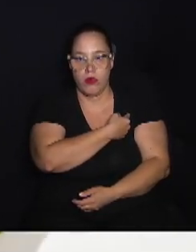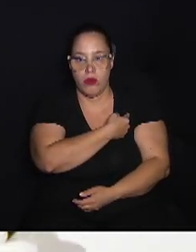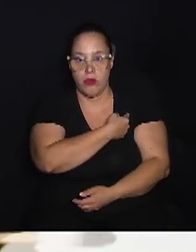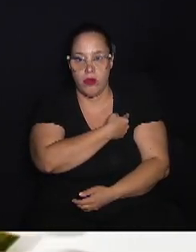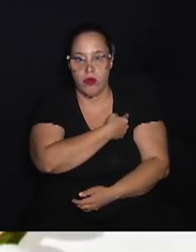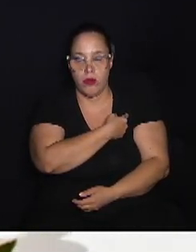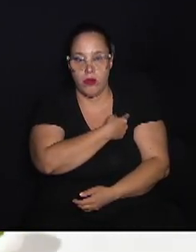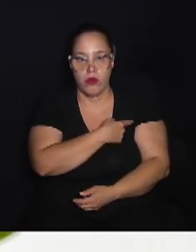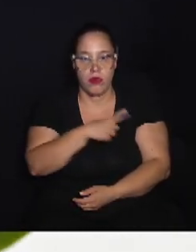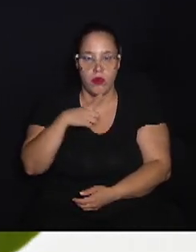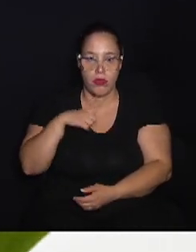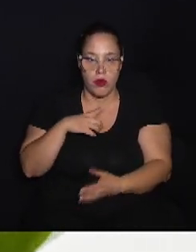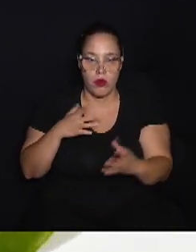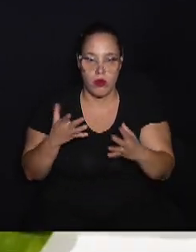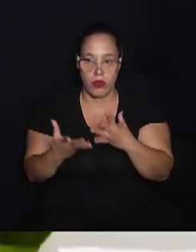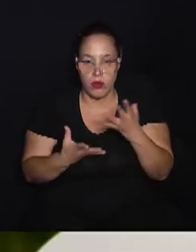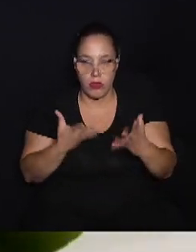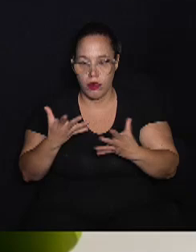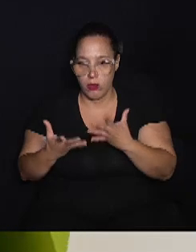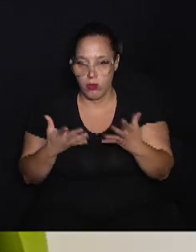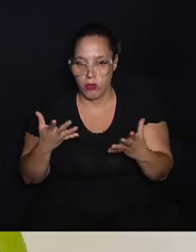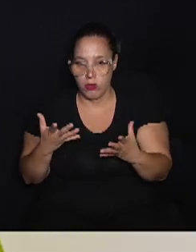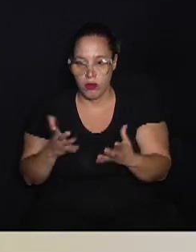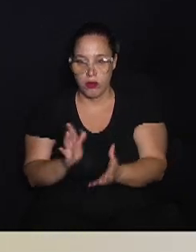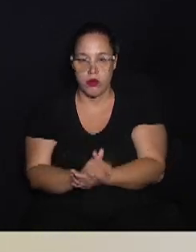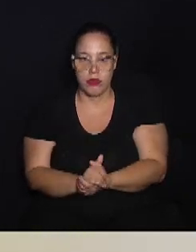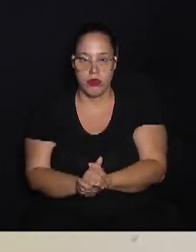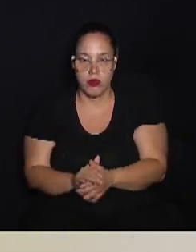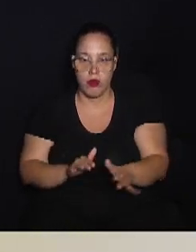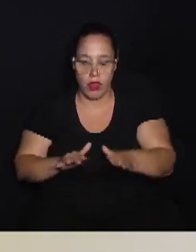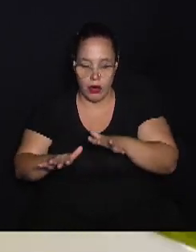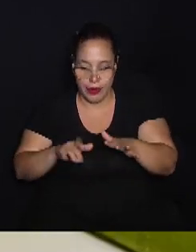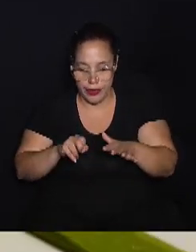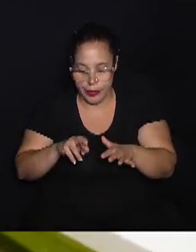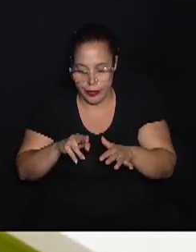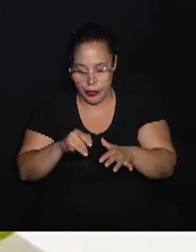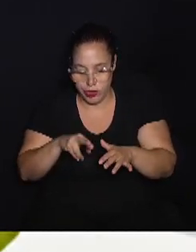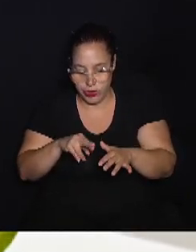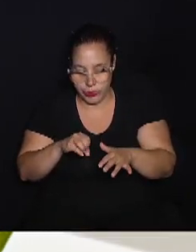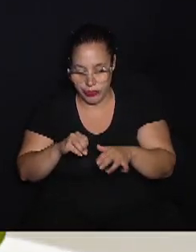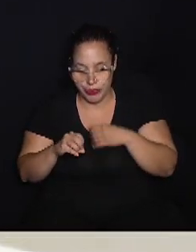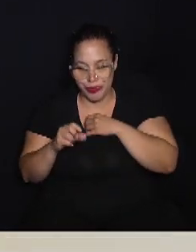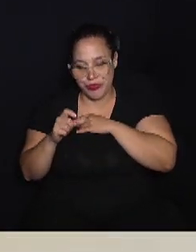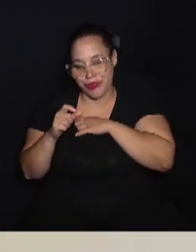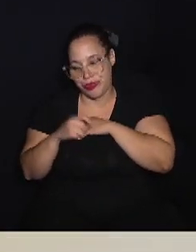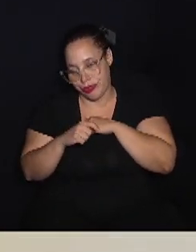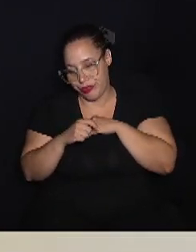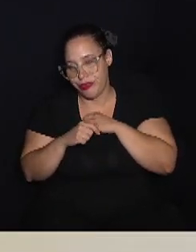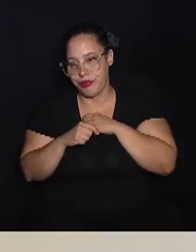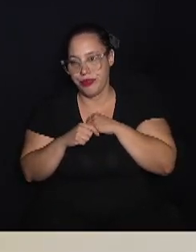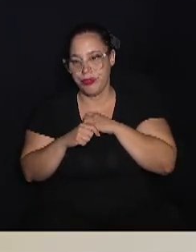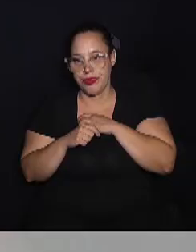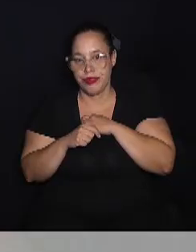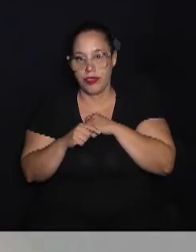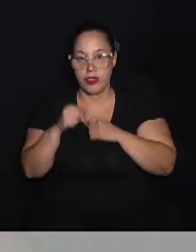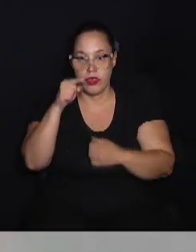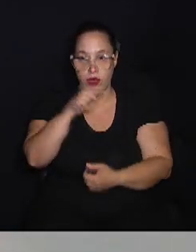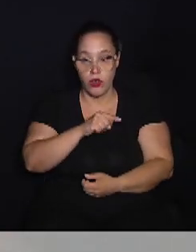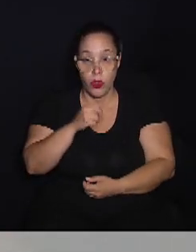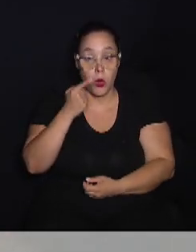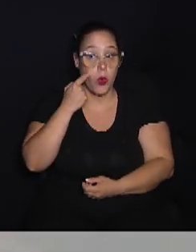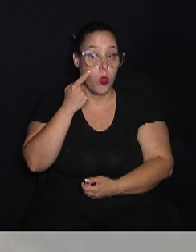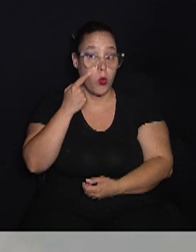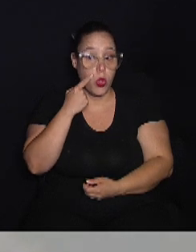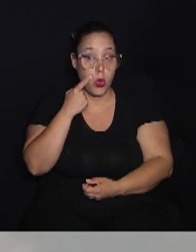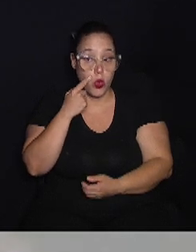dele ter ali um componente que é um desregulador endócrino é menor então uma forma é isso ficar de olho em